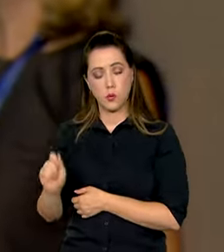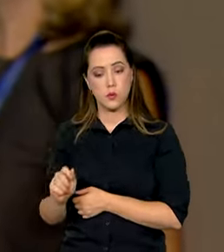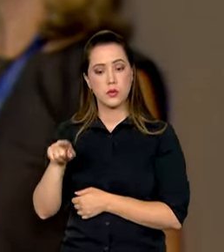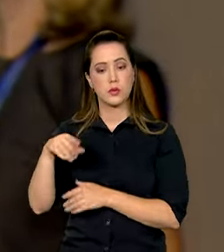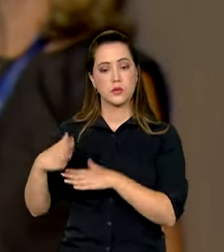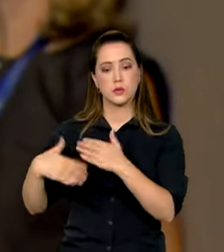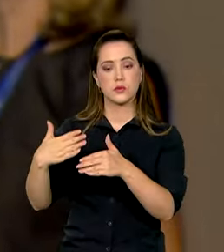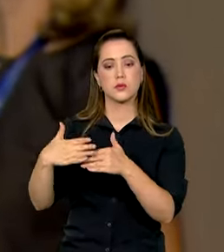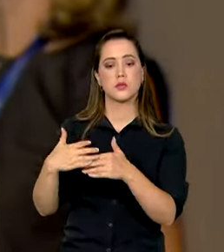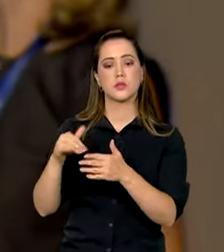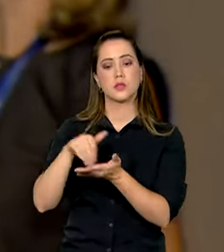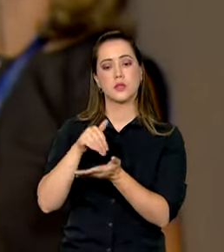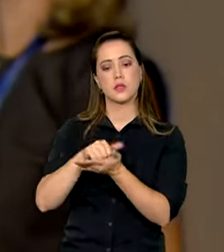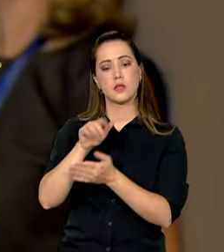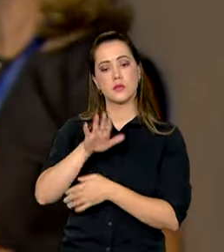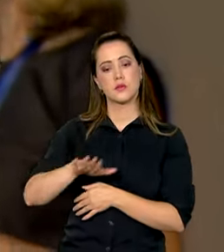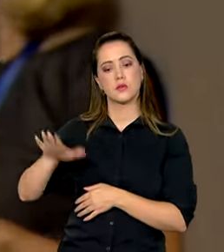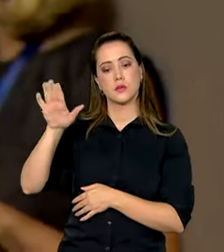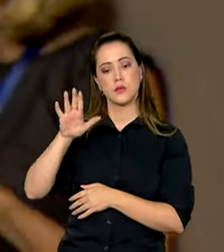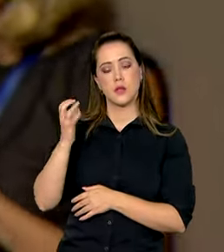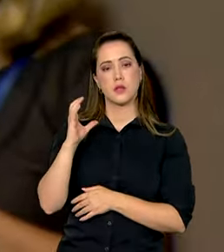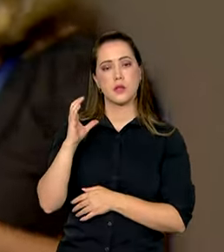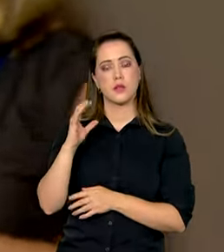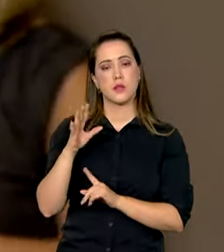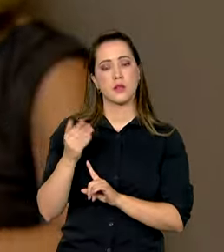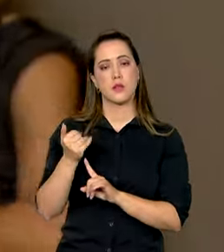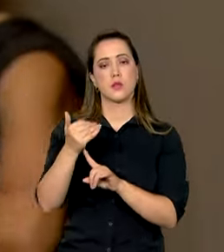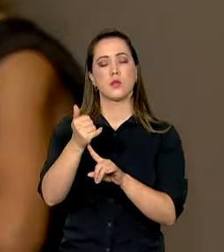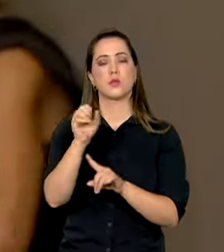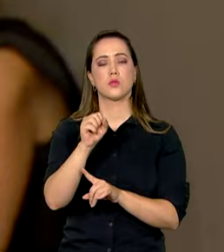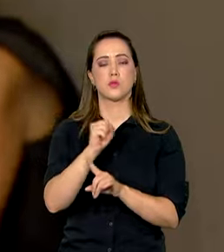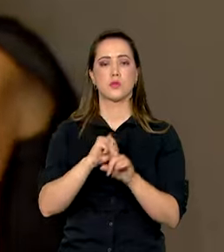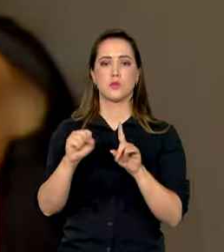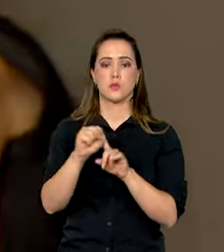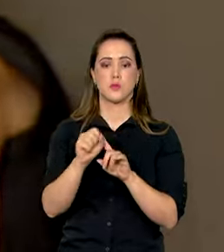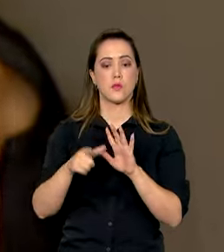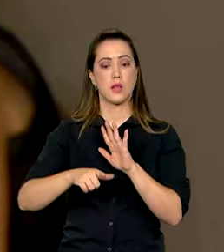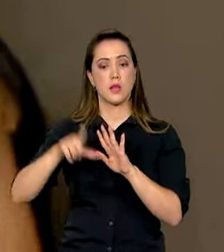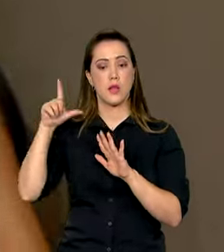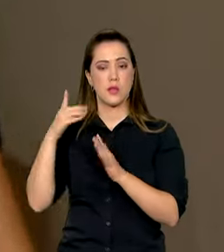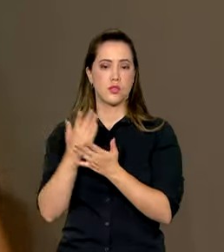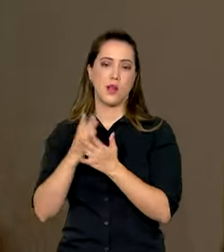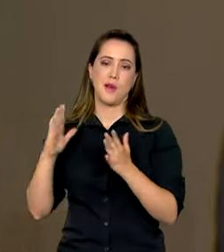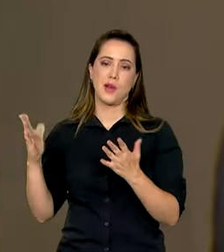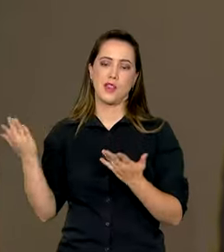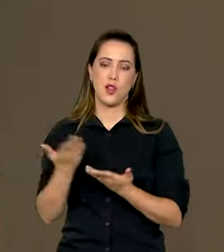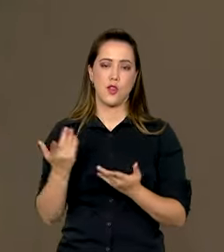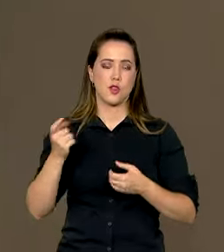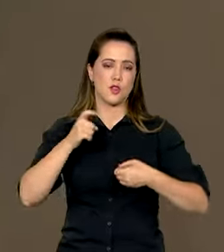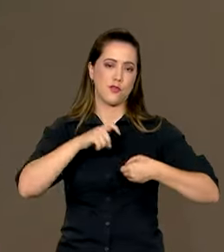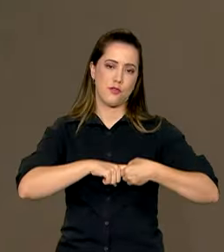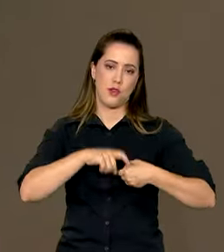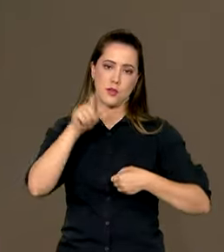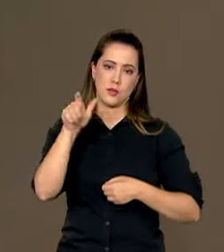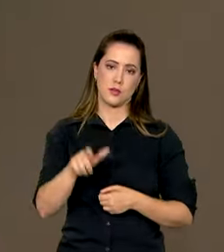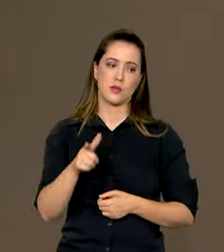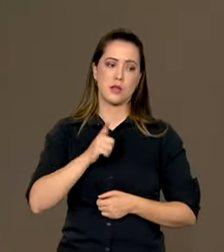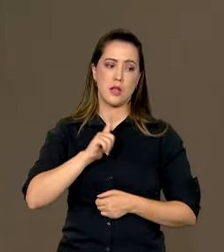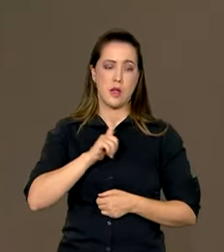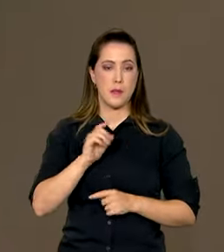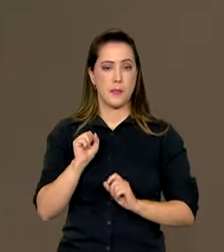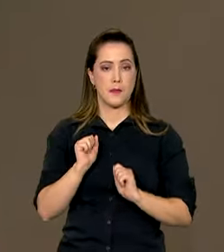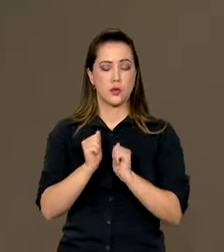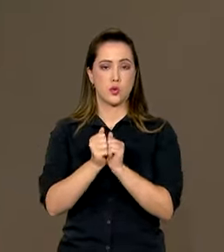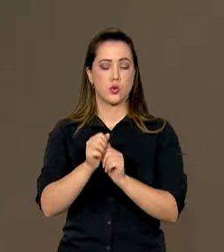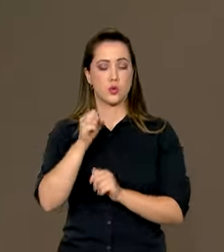de Desenvolvimento Social, da Tecnologia Social, que tinha sido extinto no governo anterior e nós resgatamos com a figura do senador